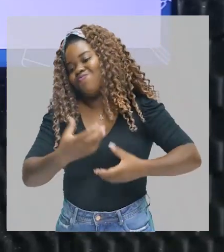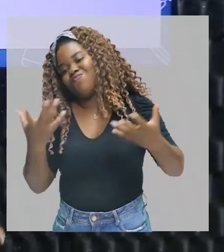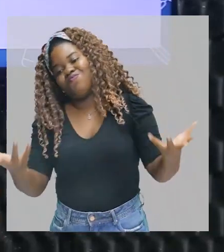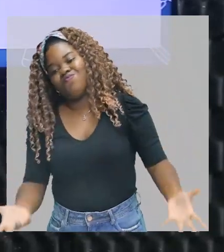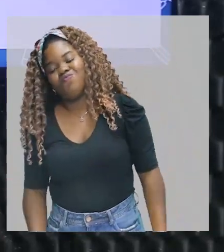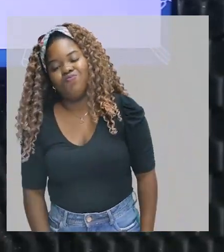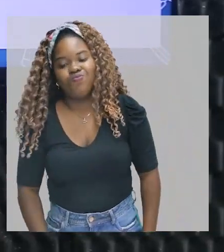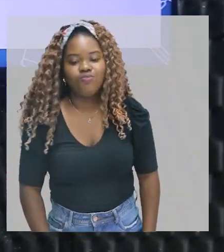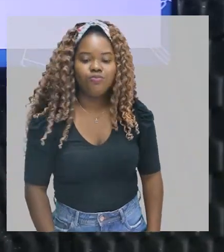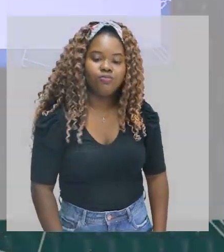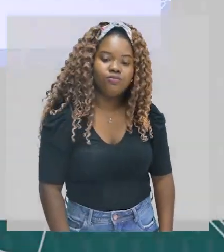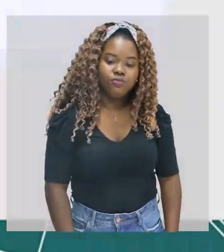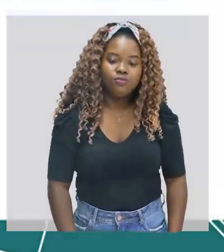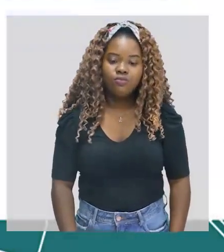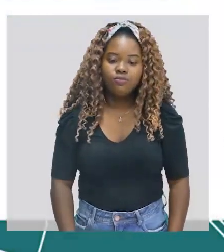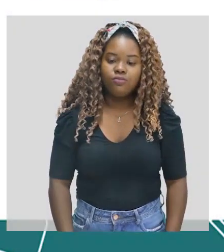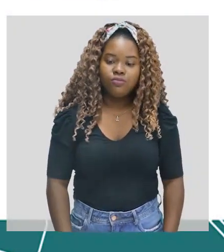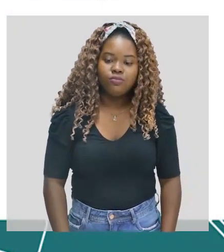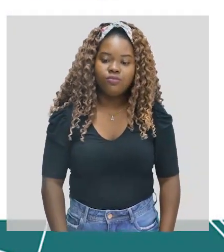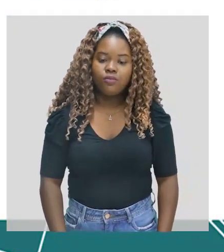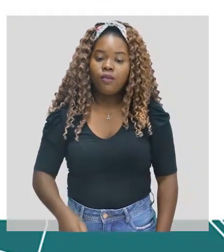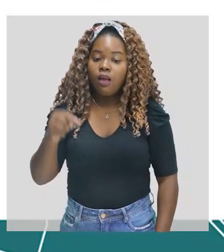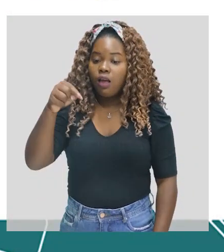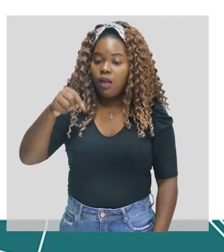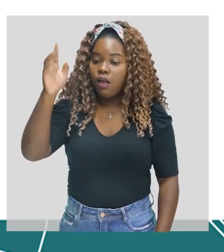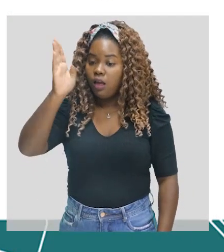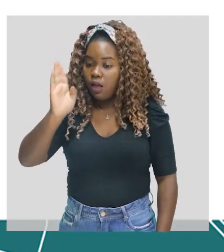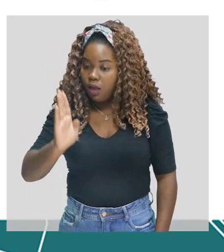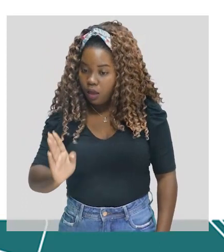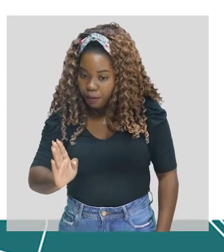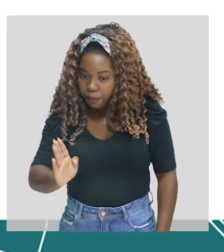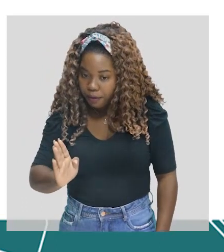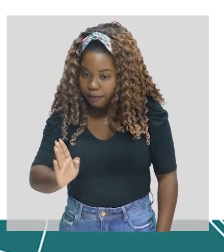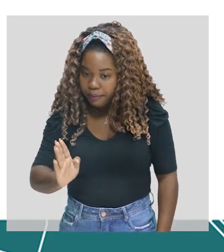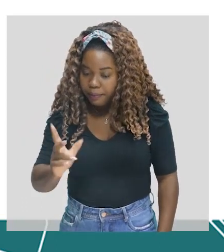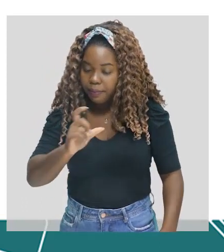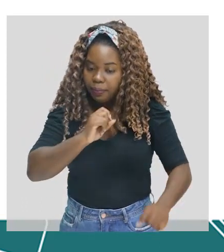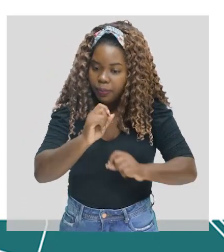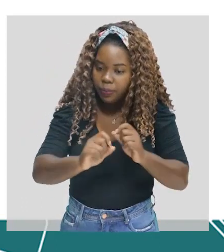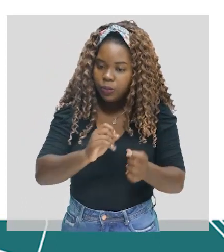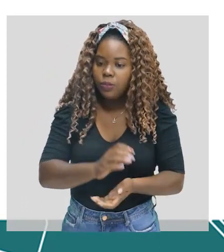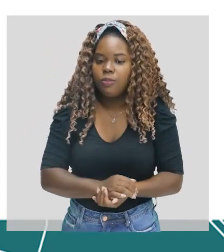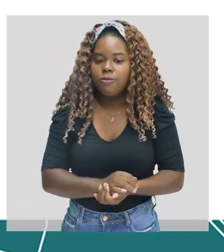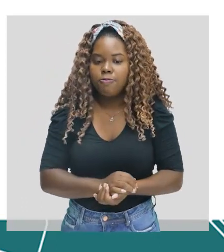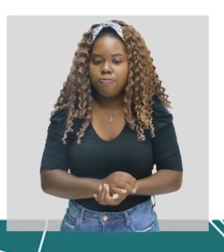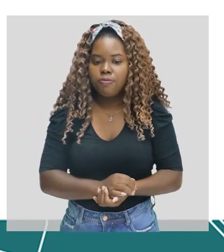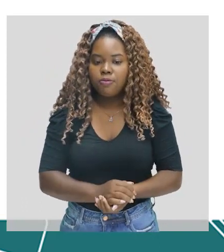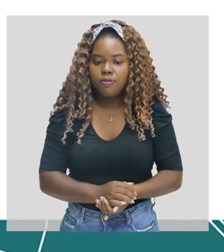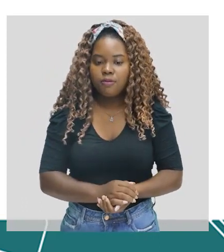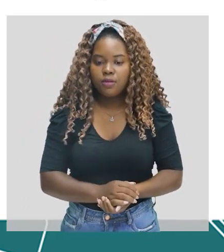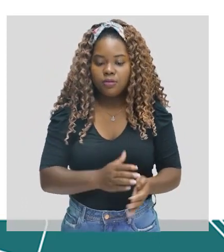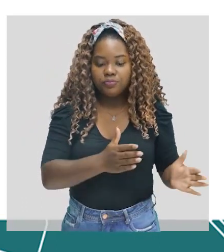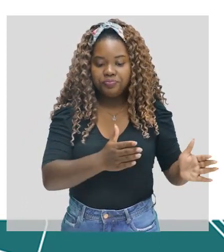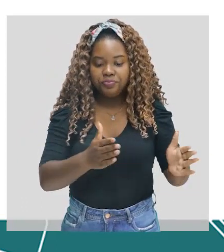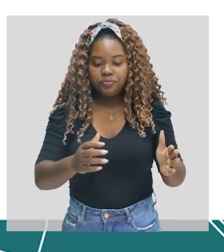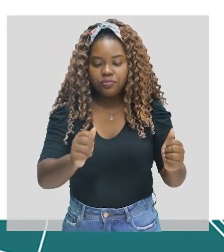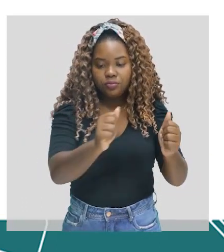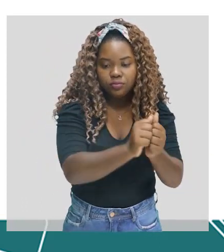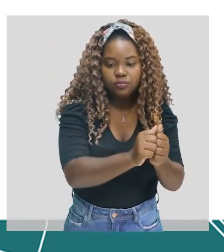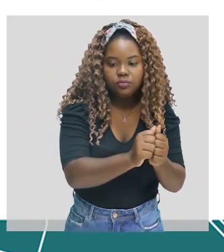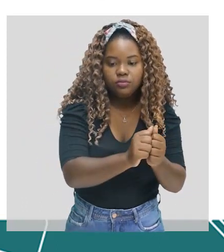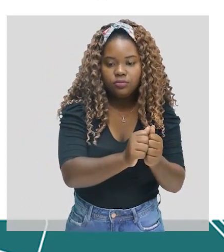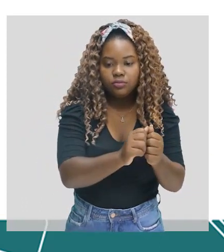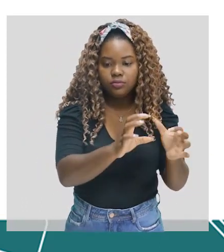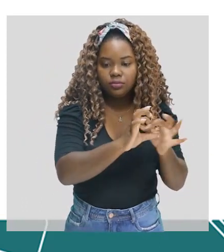posso dizer que é o mais importante. Aqui no Brasil, coincide com a chegada da família real.